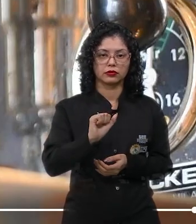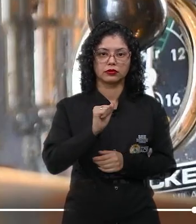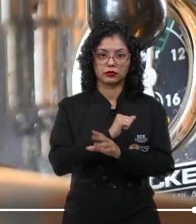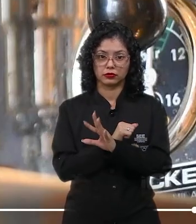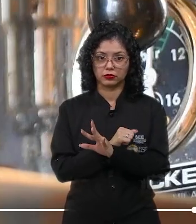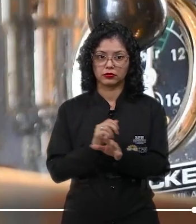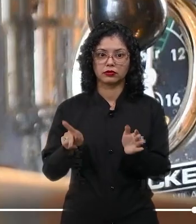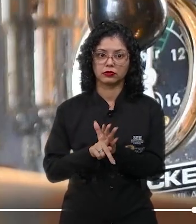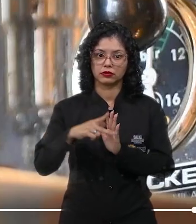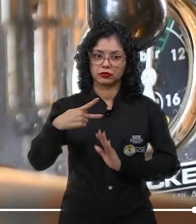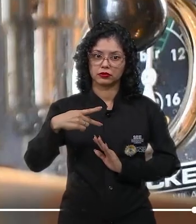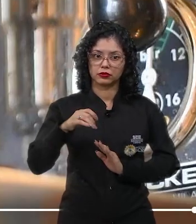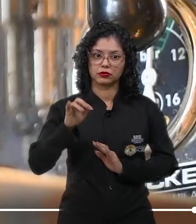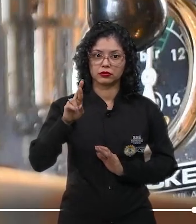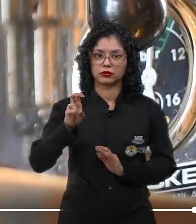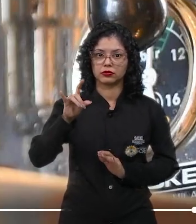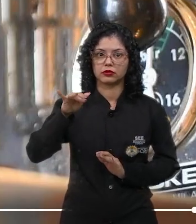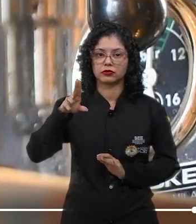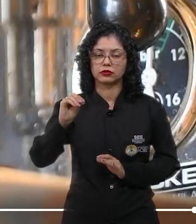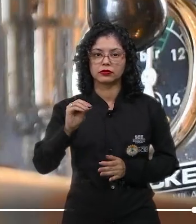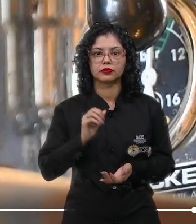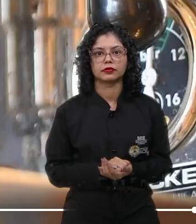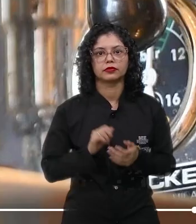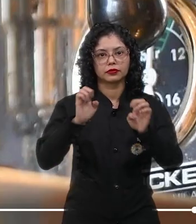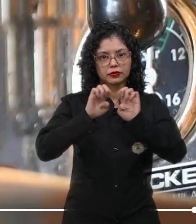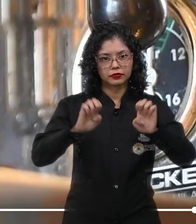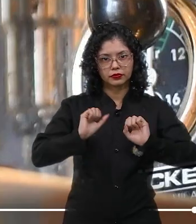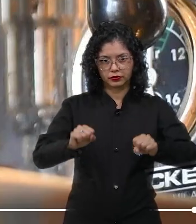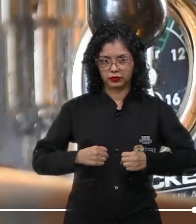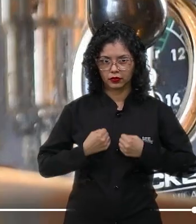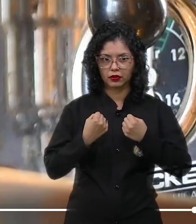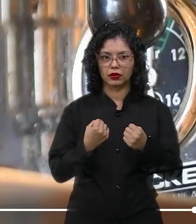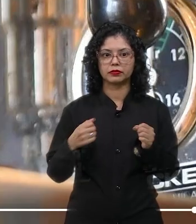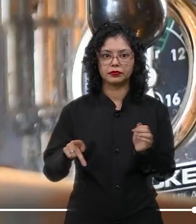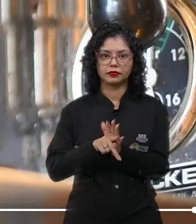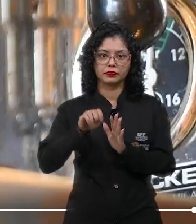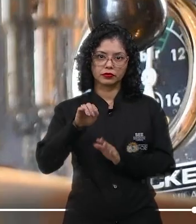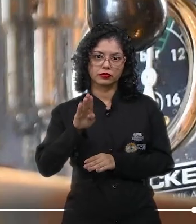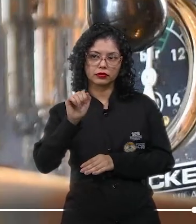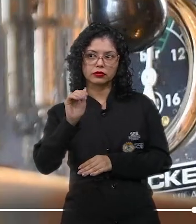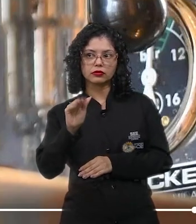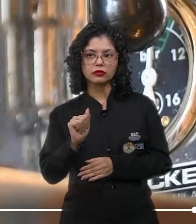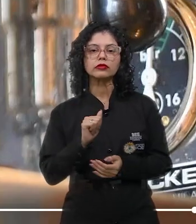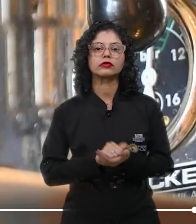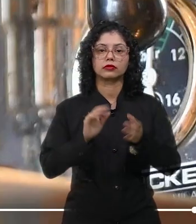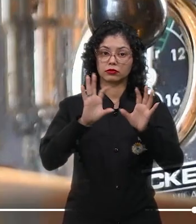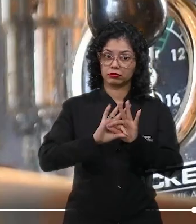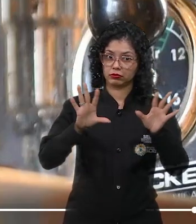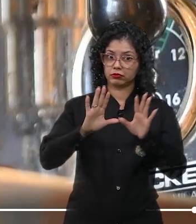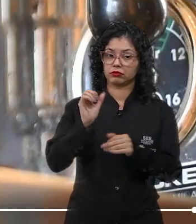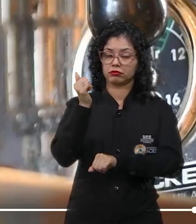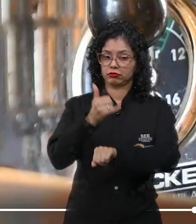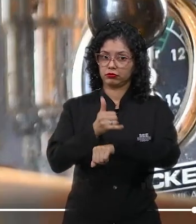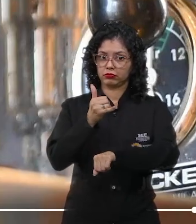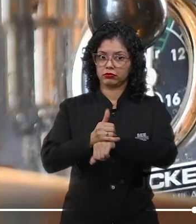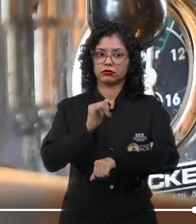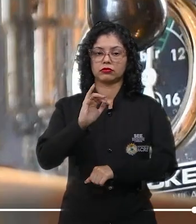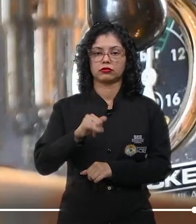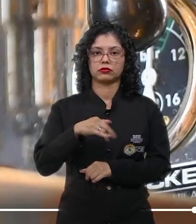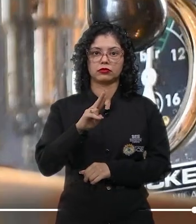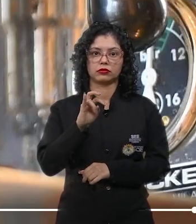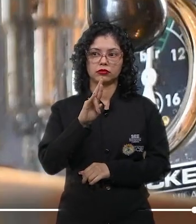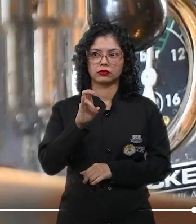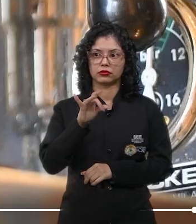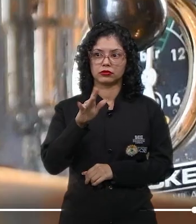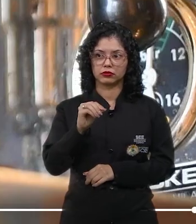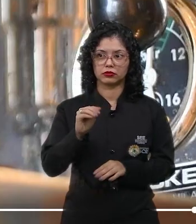e polipropileno, que vai dar aquela estrutura e resistência, a bomba de pressão, que é de latão ou aço inoxidável, que gera